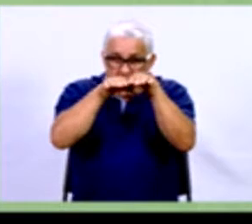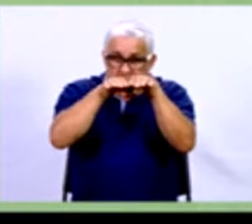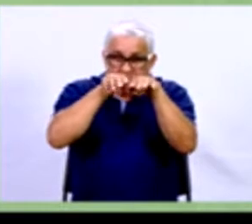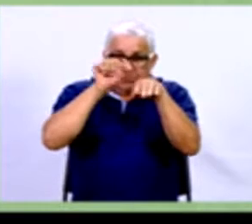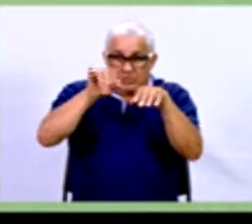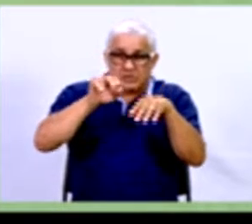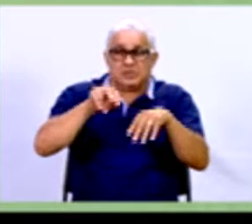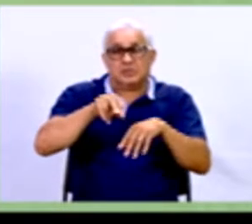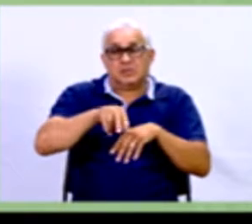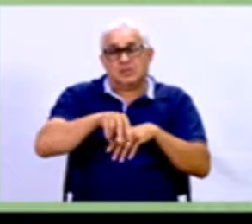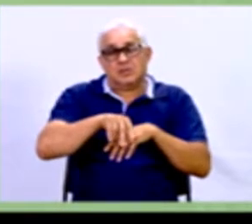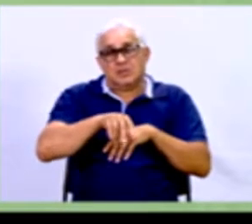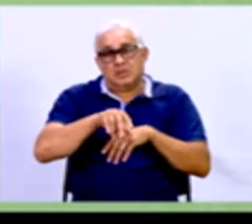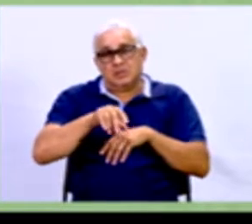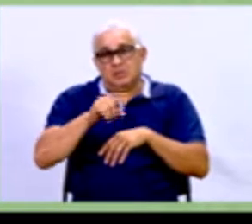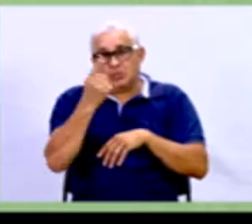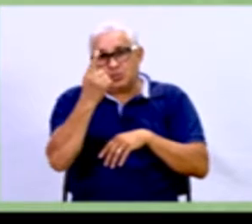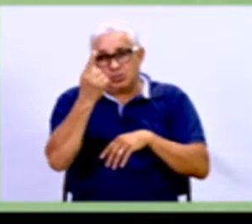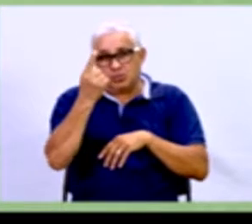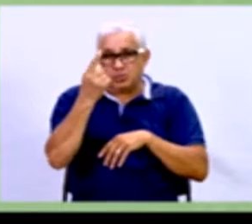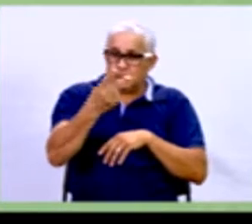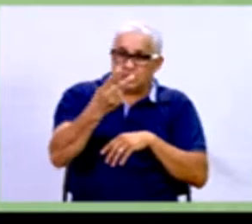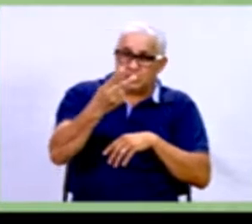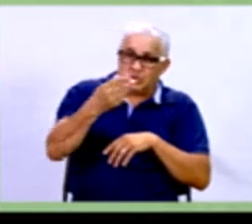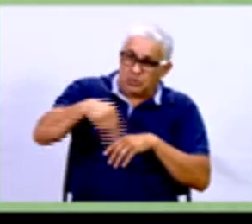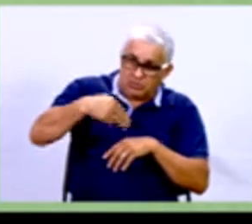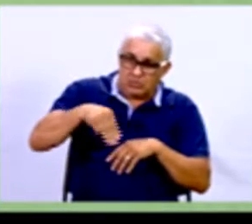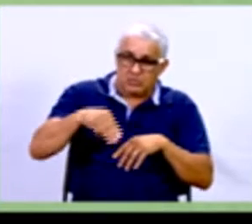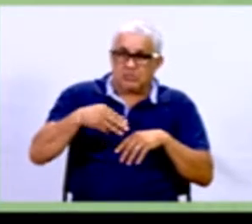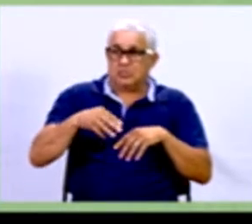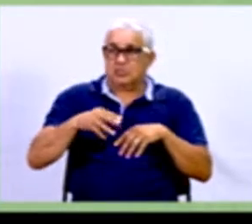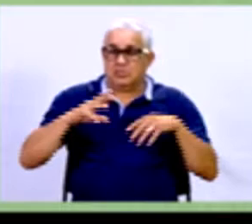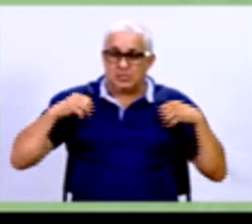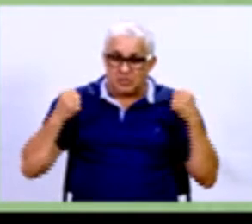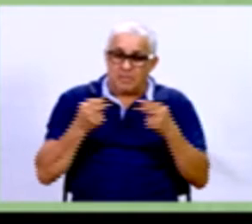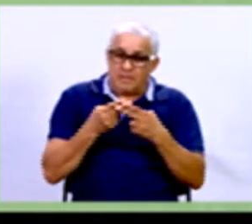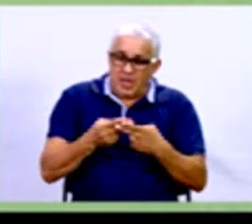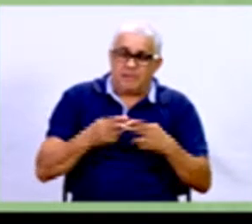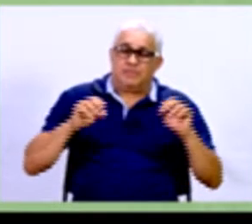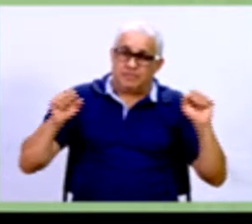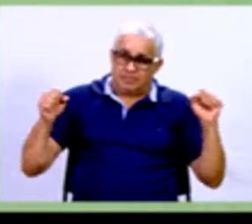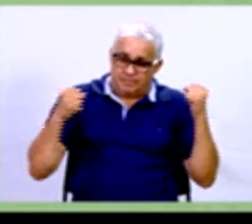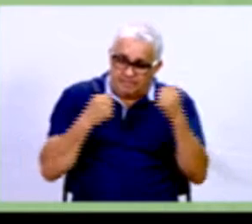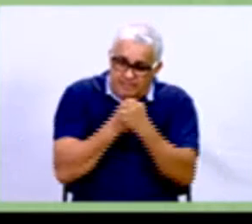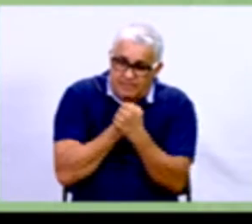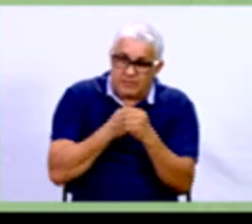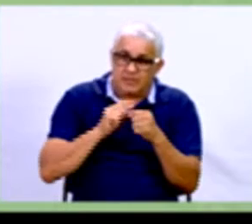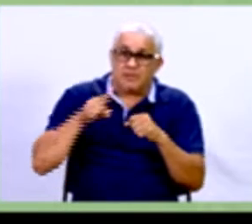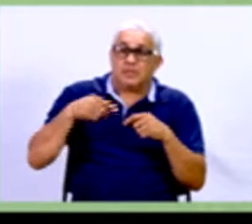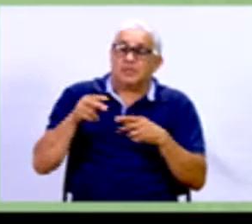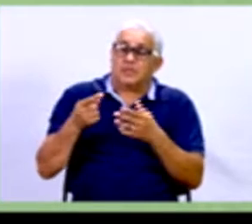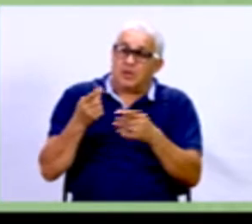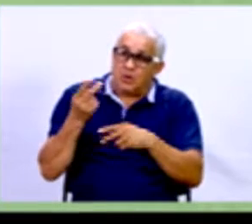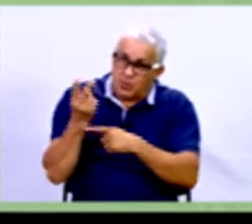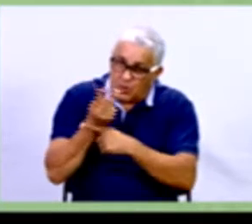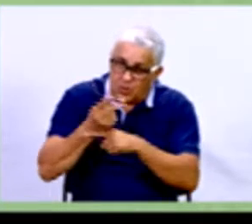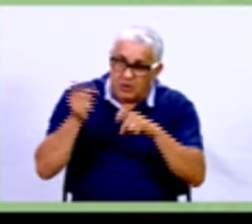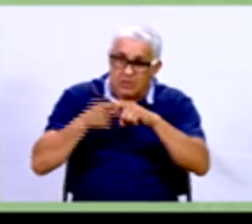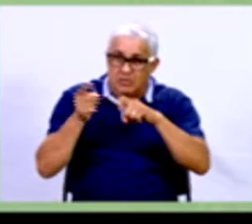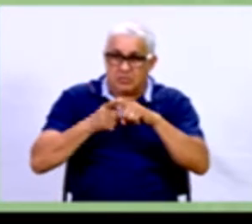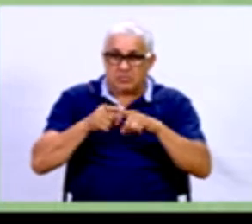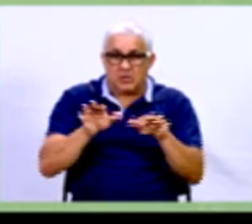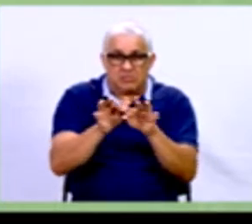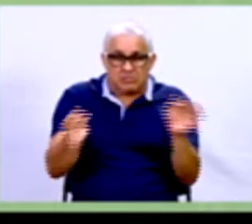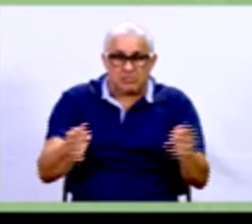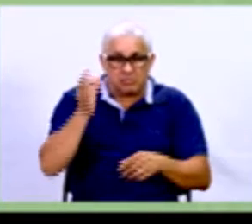mais de 1 ou 2 minutos, agasalhe o paciente e procure um médico. Certo? Muito simples, muito fácil,